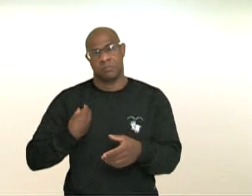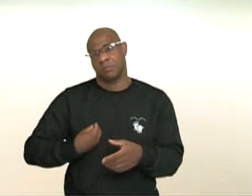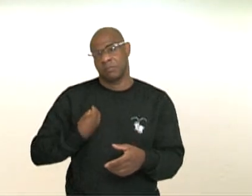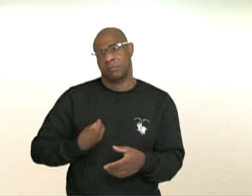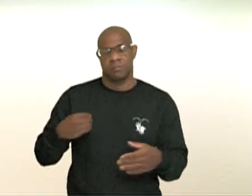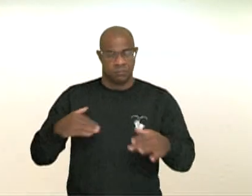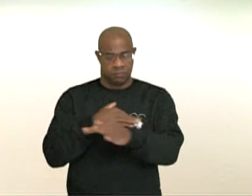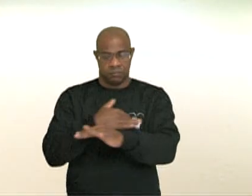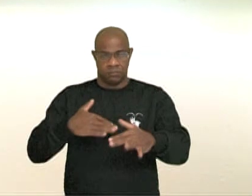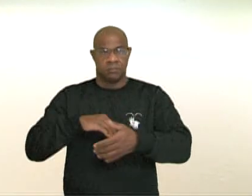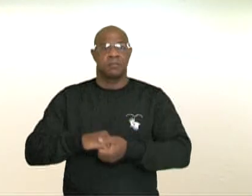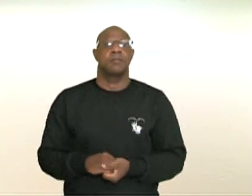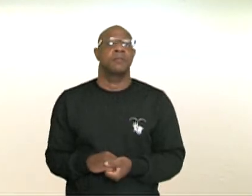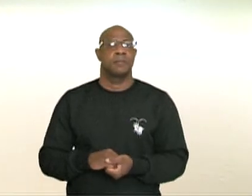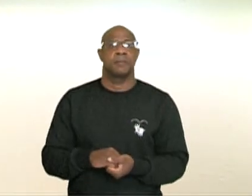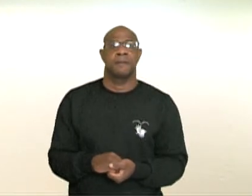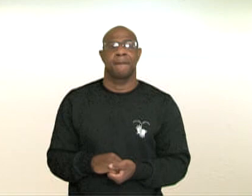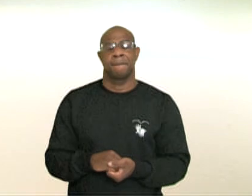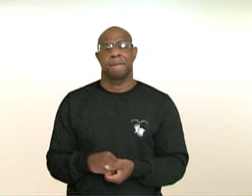meio urbano.